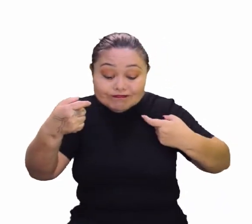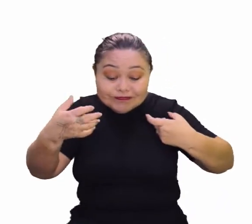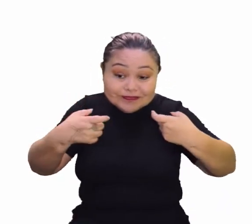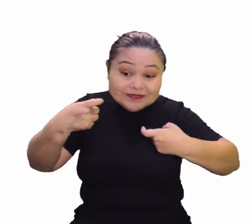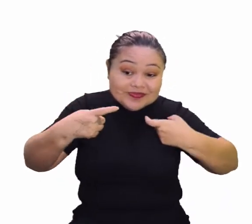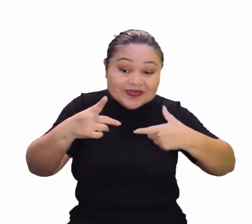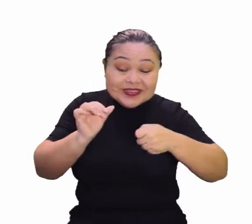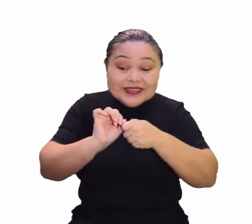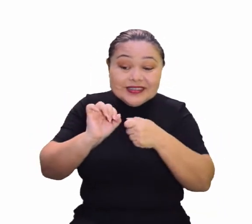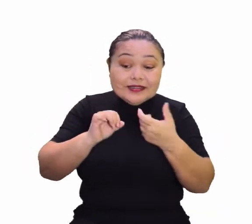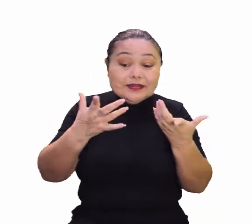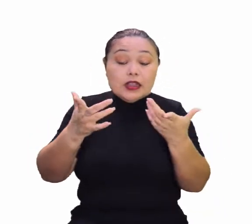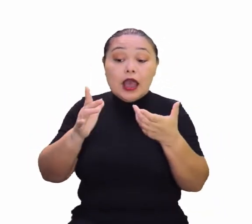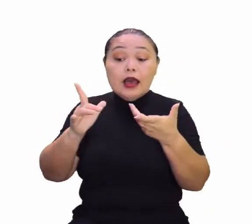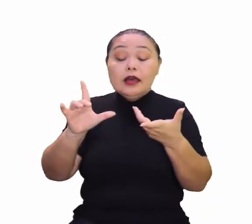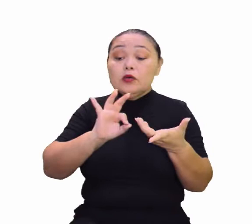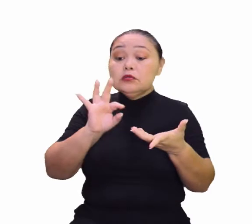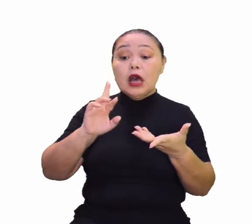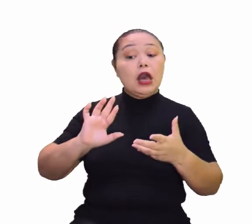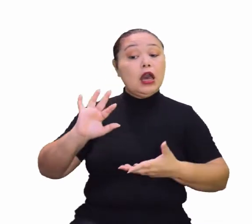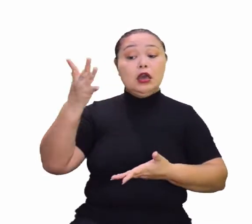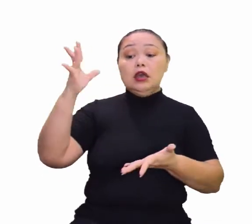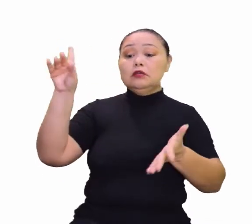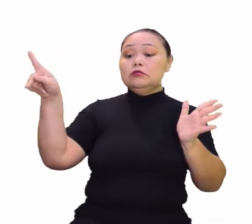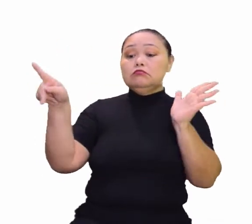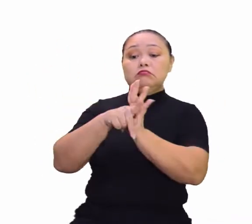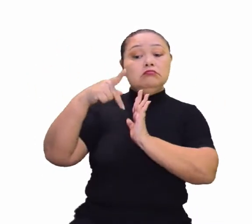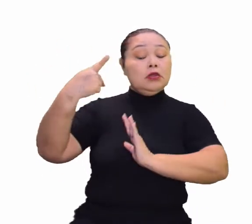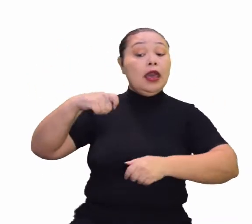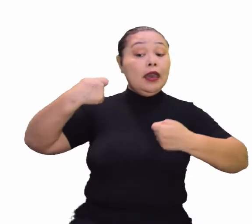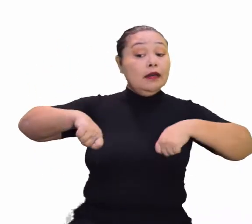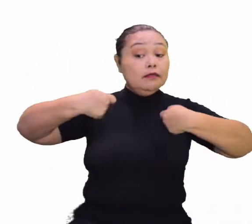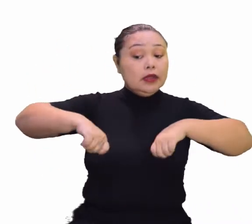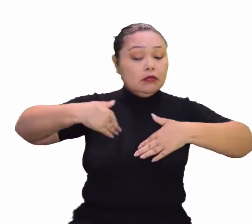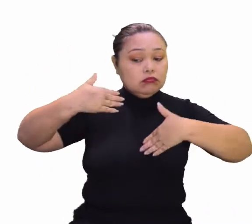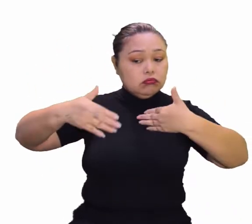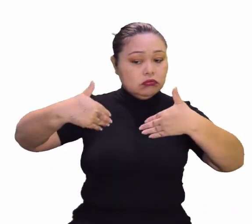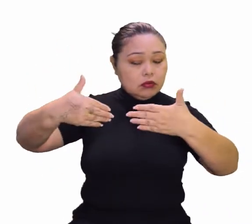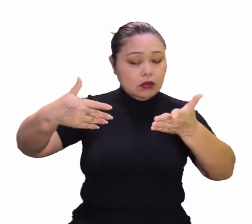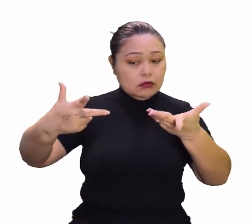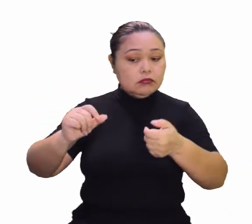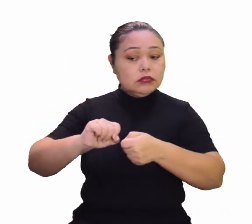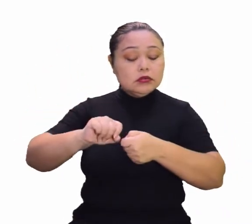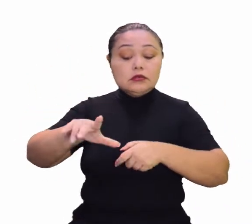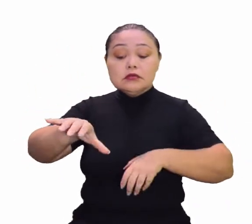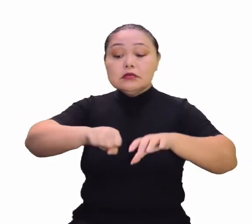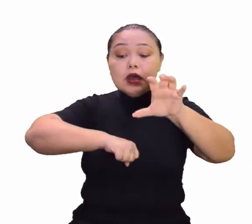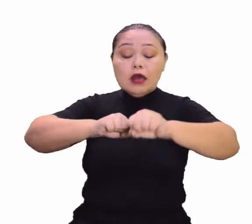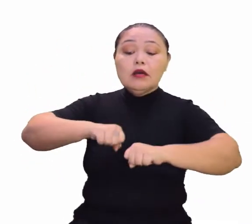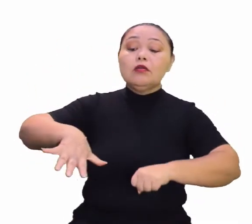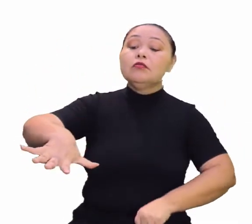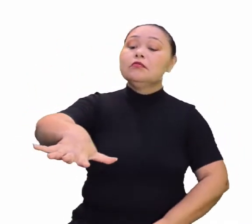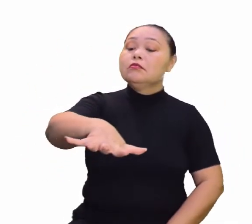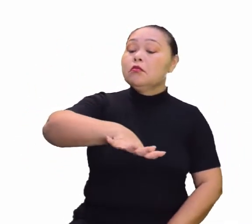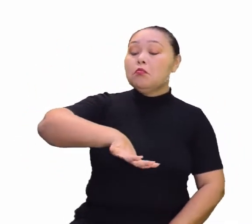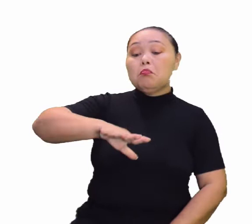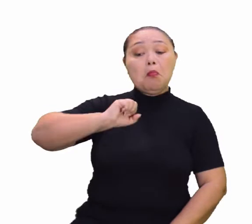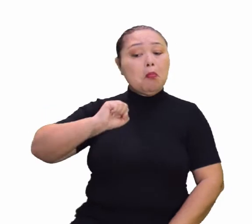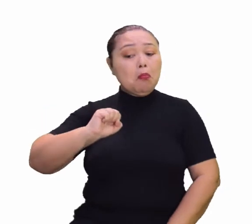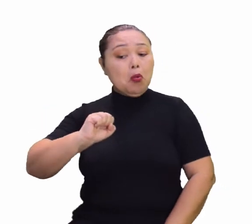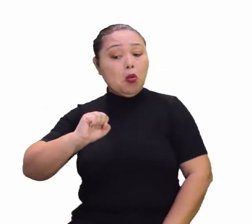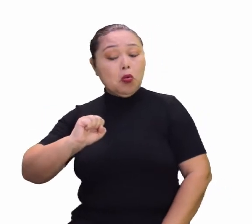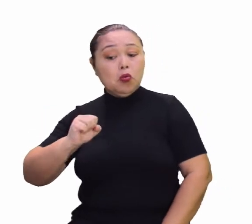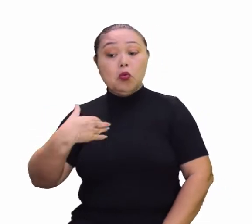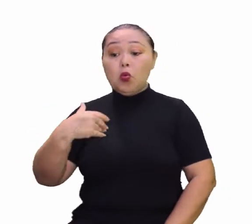conflito. Justamente. Algo que não está resolvido e precisa ser resolvido. Espaço. Isso é um espaço, pode ser